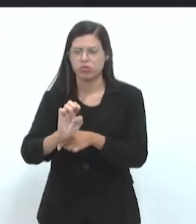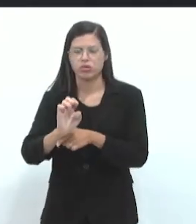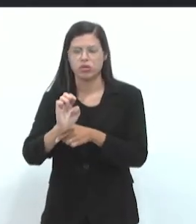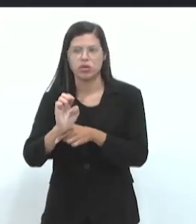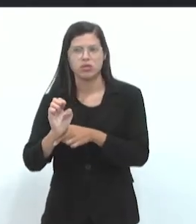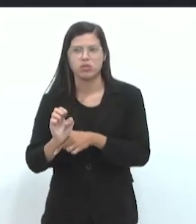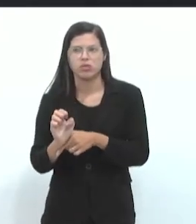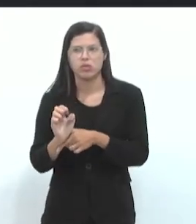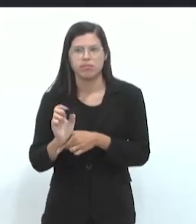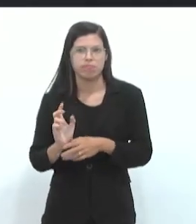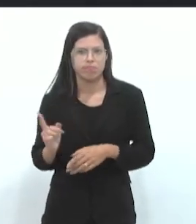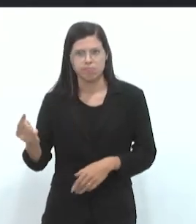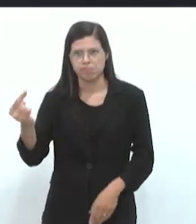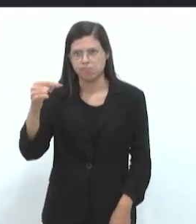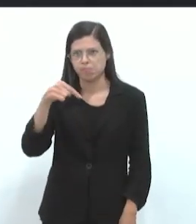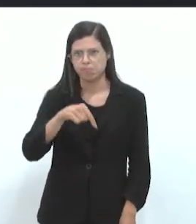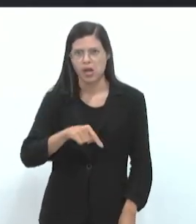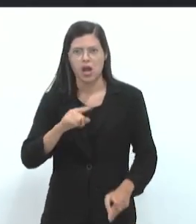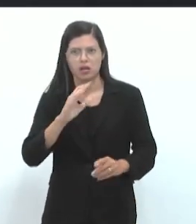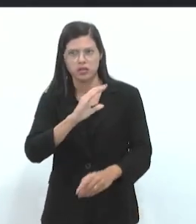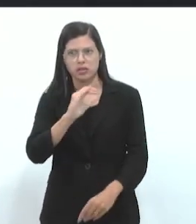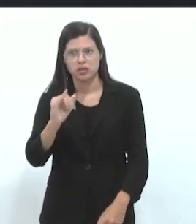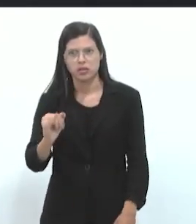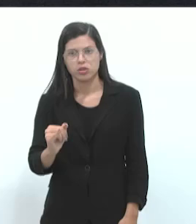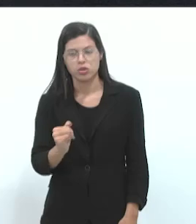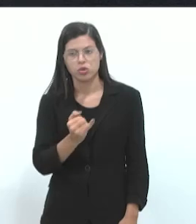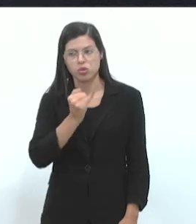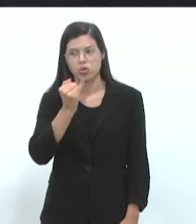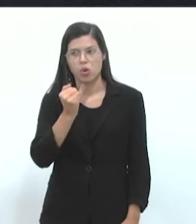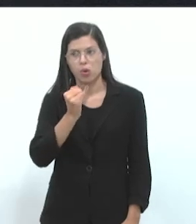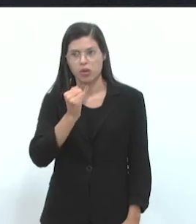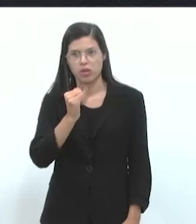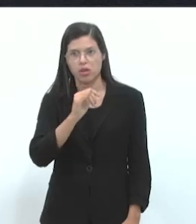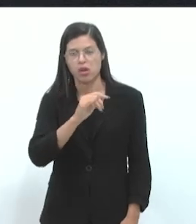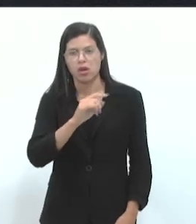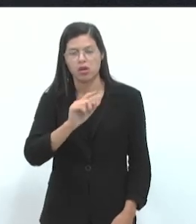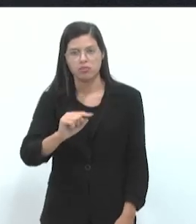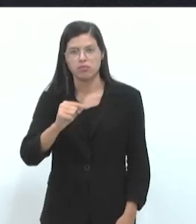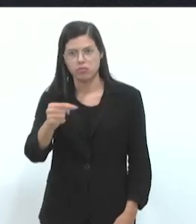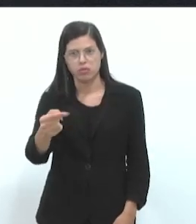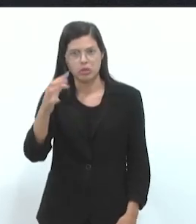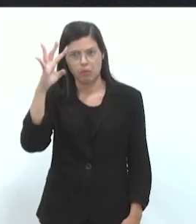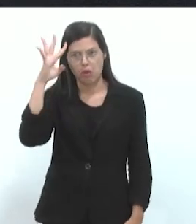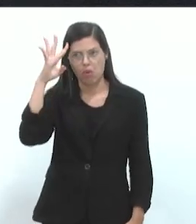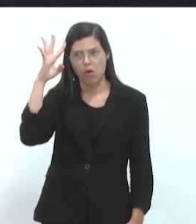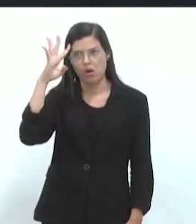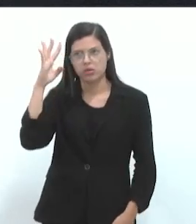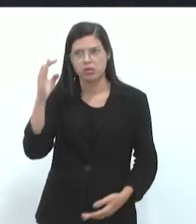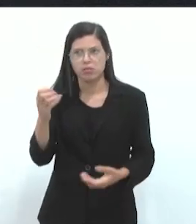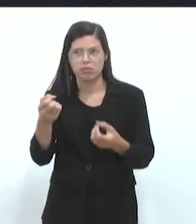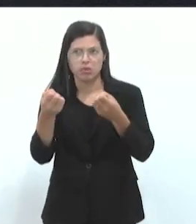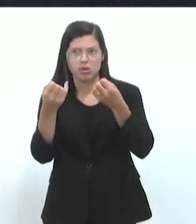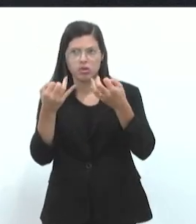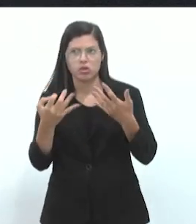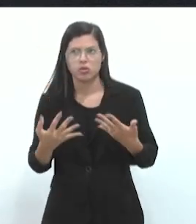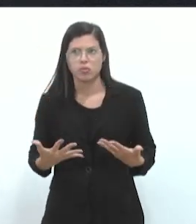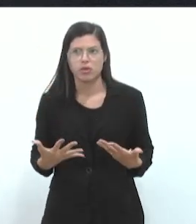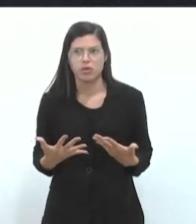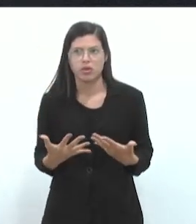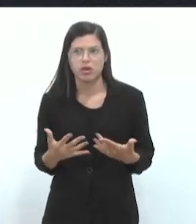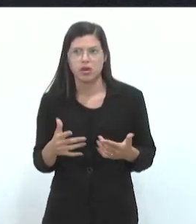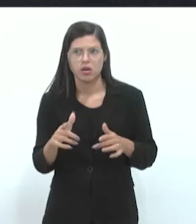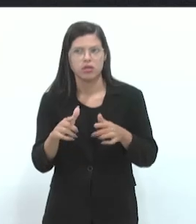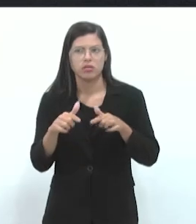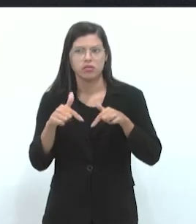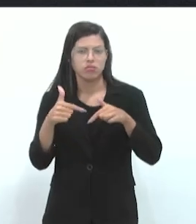do regimento, venha à CCJ na próxima sessão, na próxima quarta-feira, para dar explicações sobre ato pertinente à